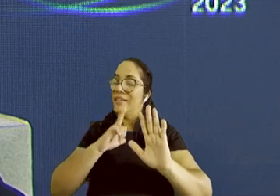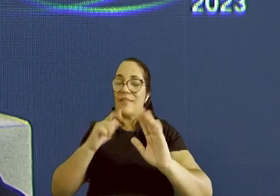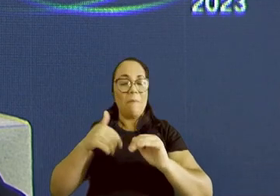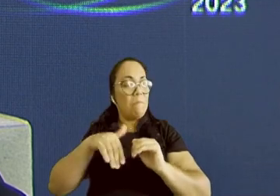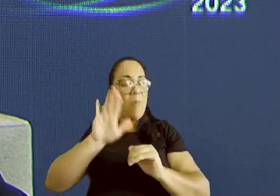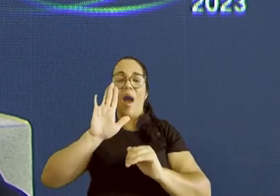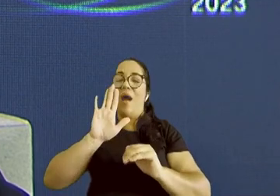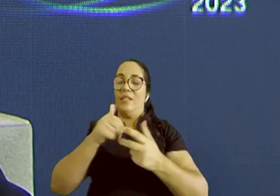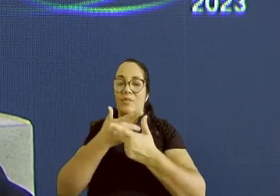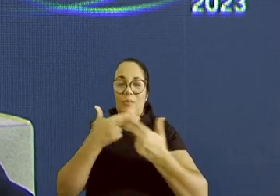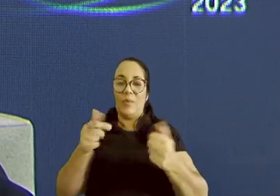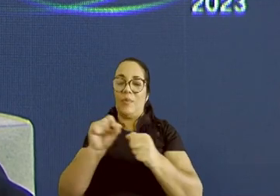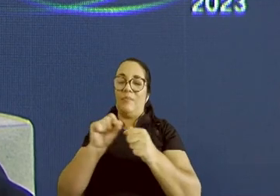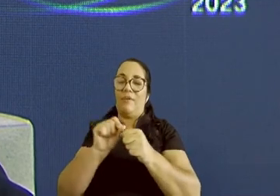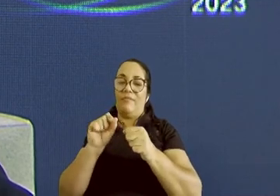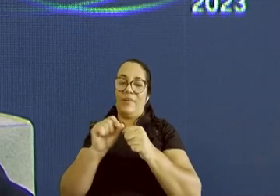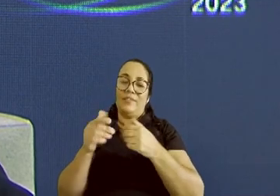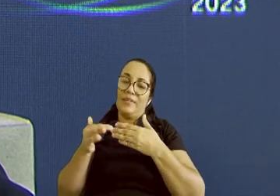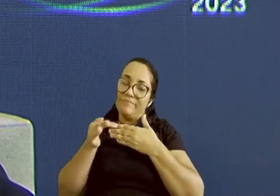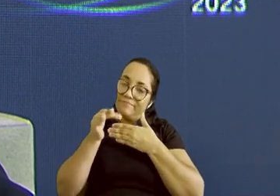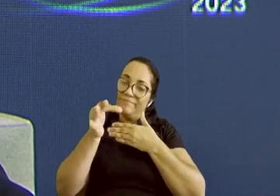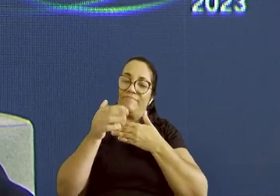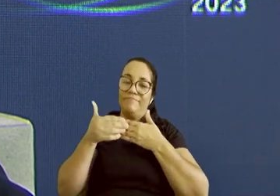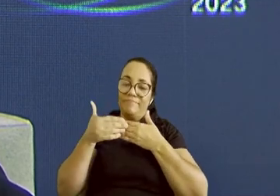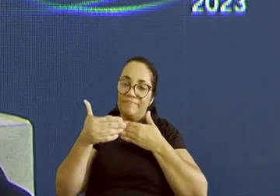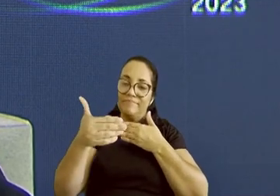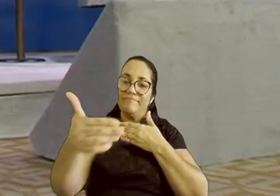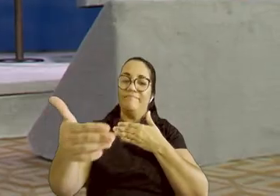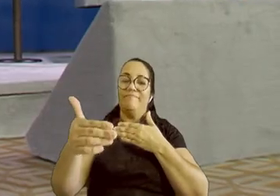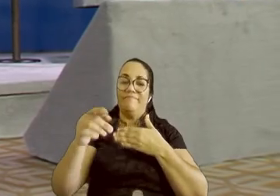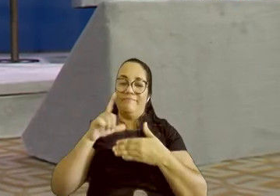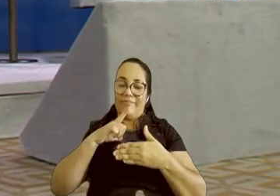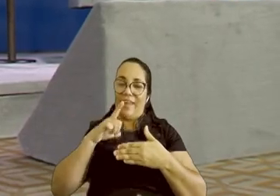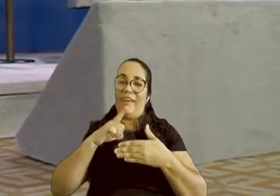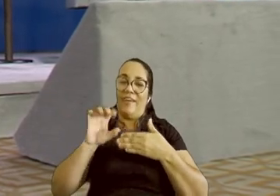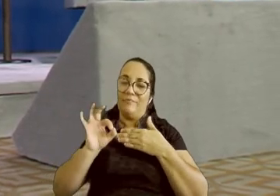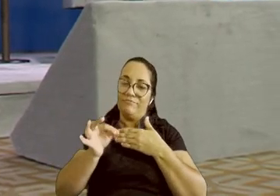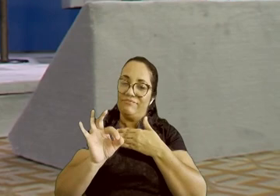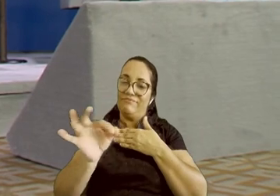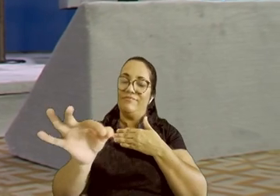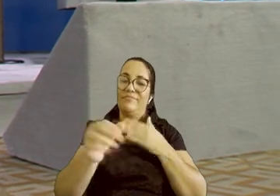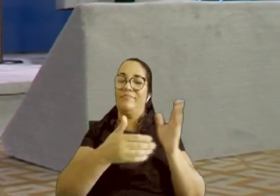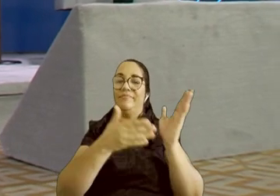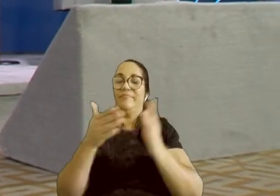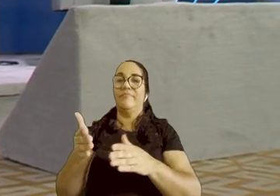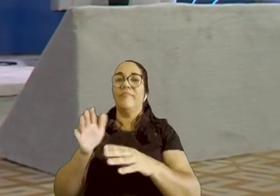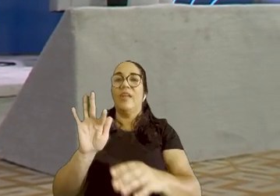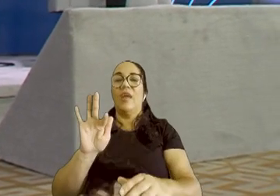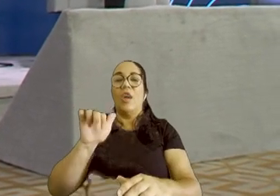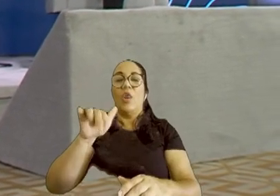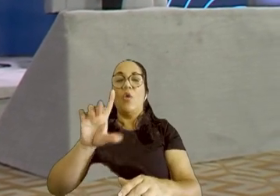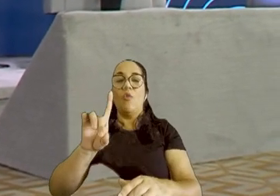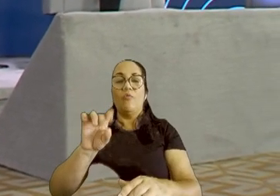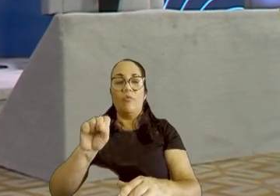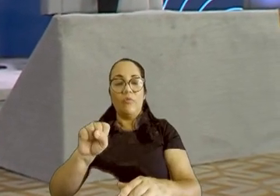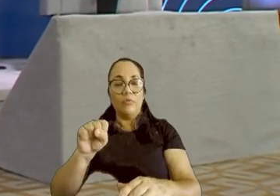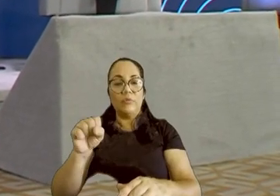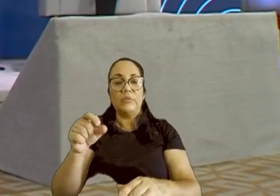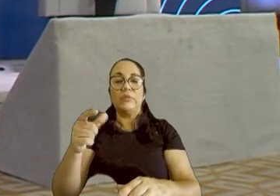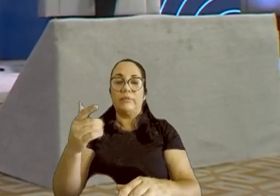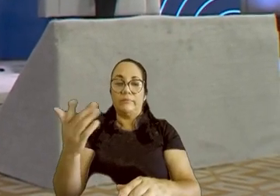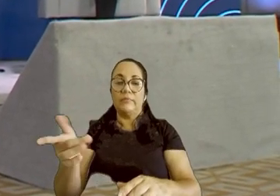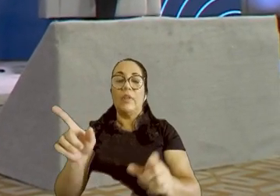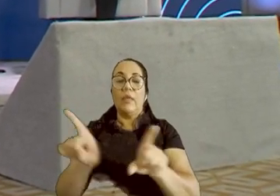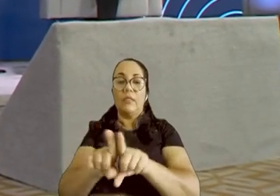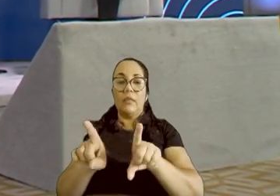Enfim acho que até um chão longo aí pela frente eu acho que os fomos também aprender bastante também né que sendo